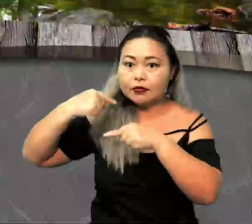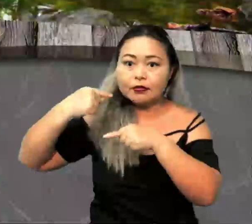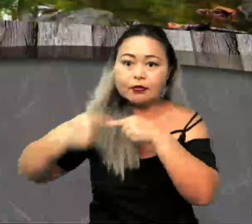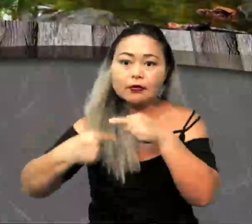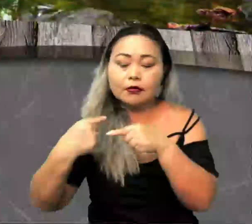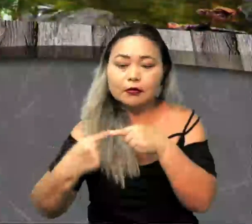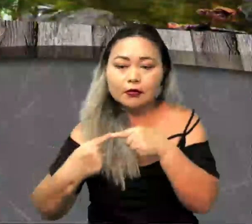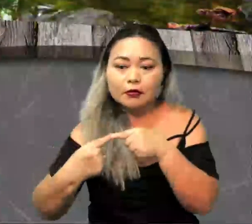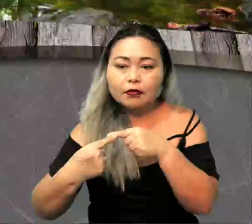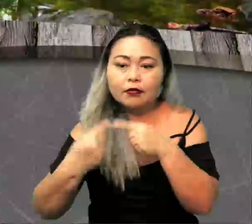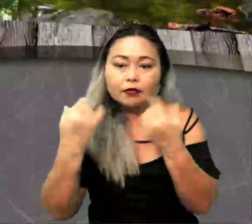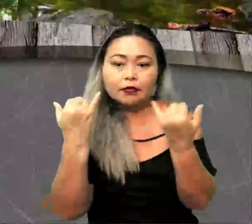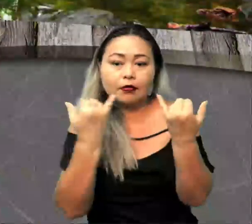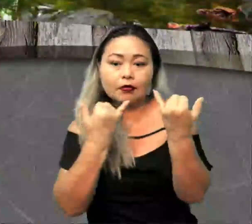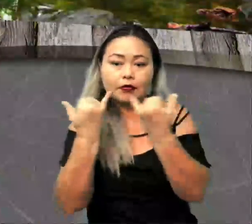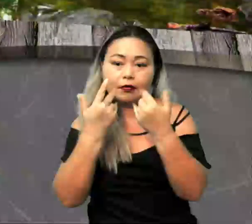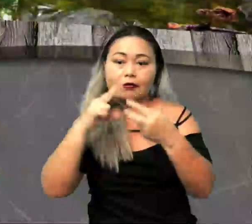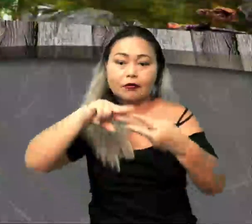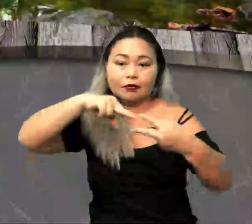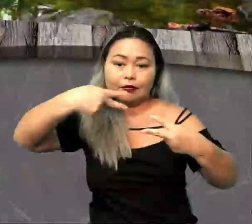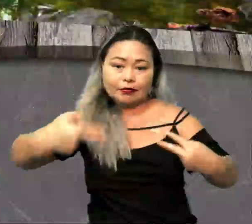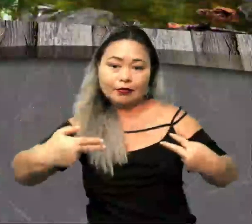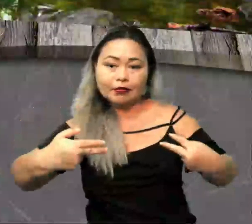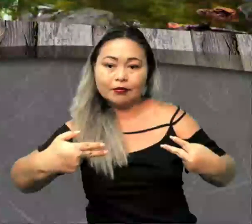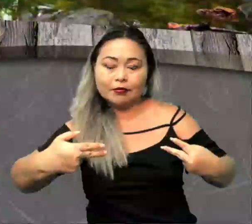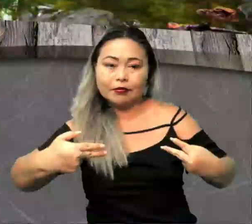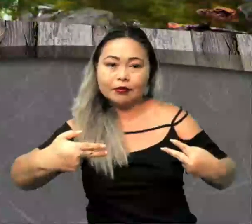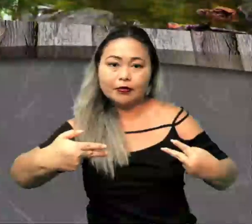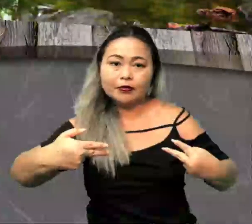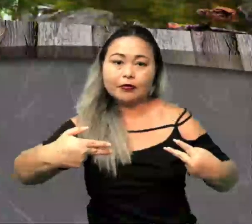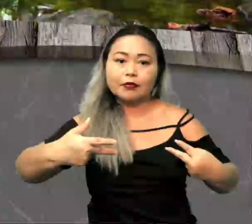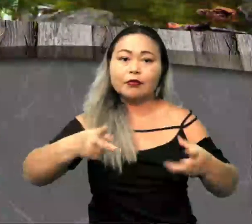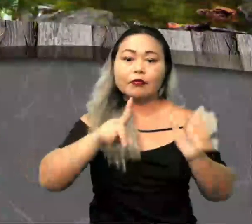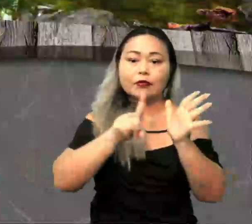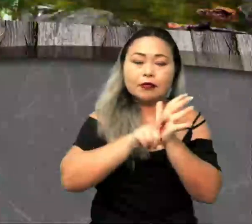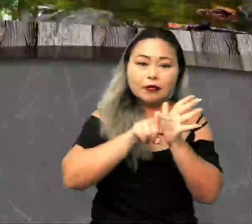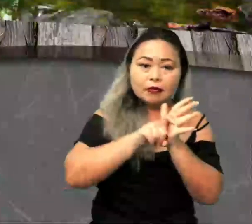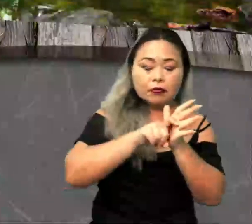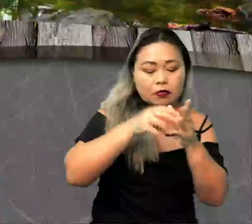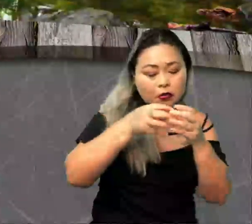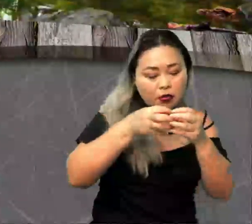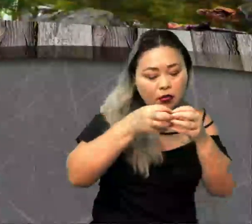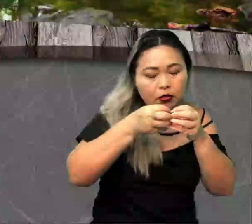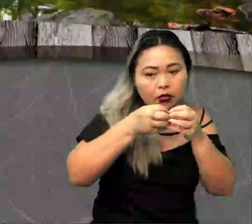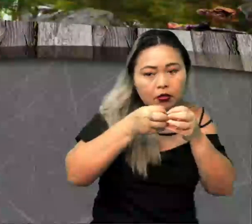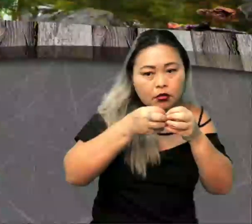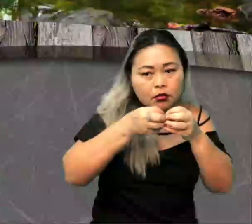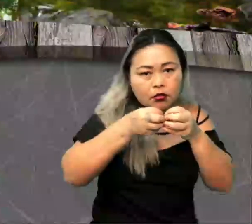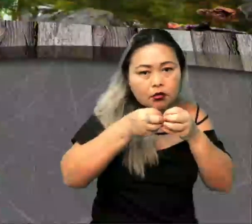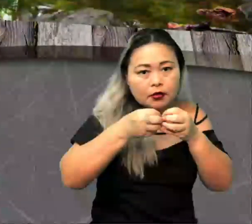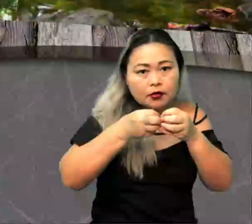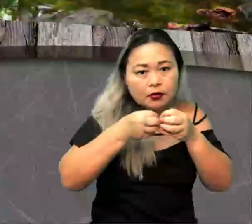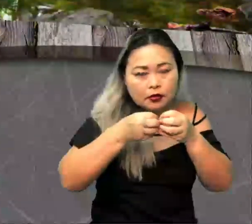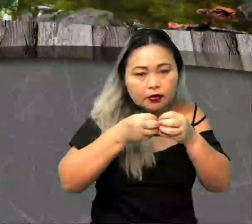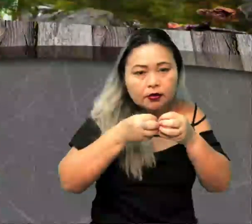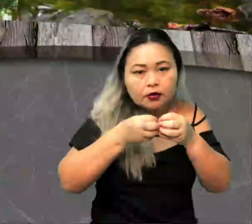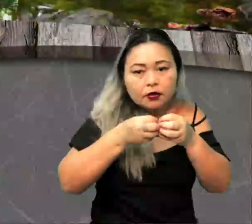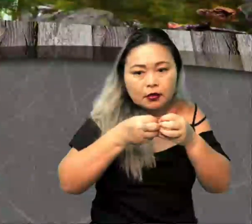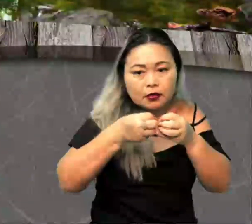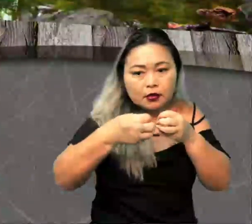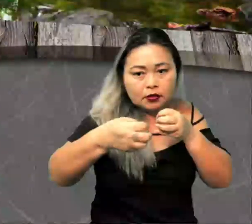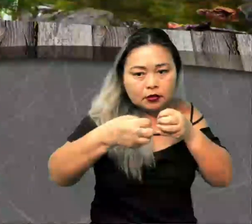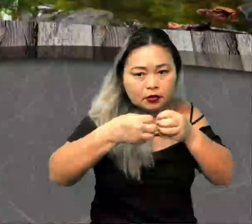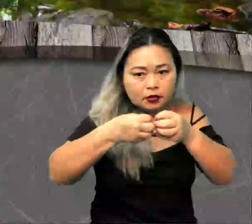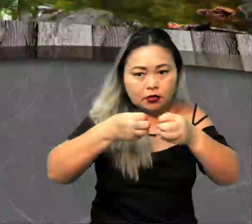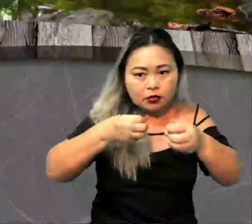transmitir as suas informações genéticas. A bactéria se reproduz